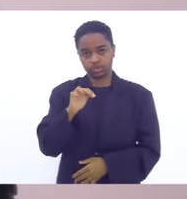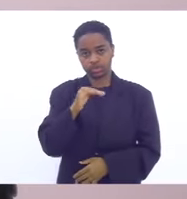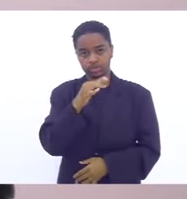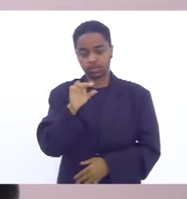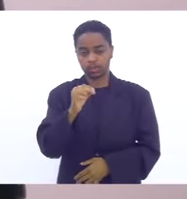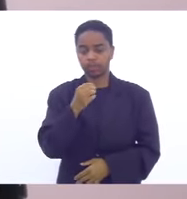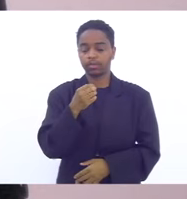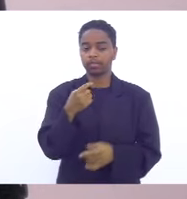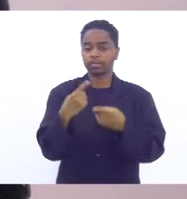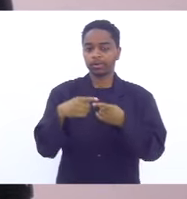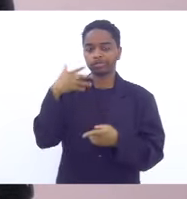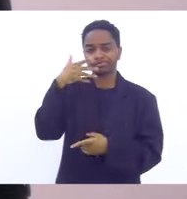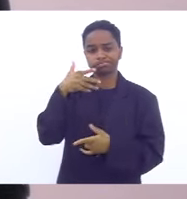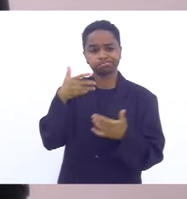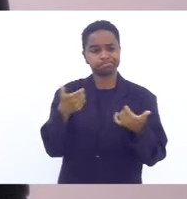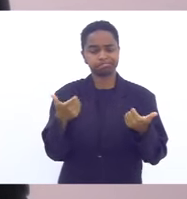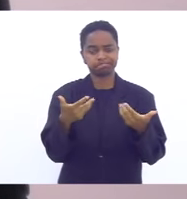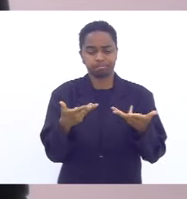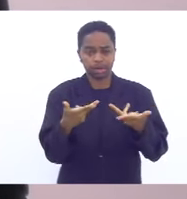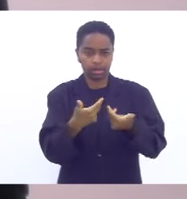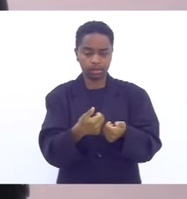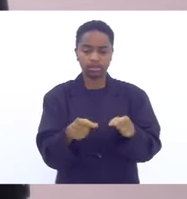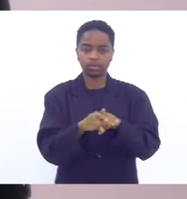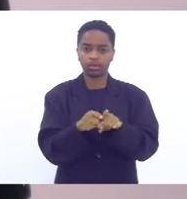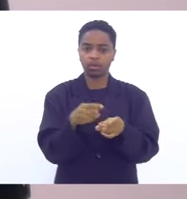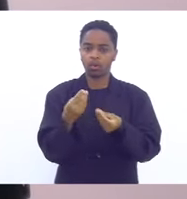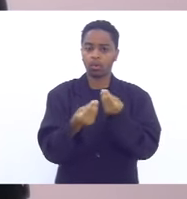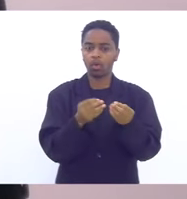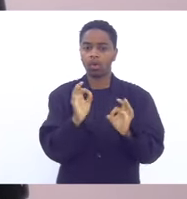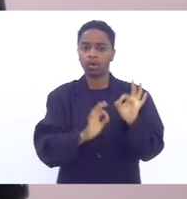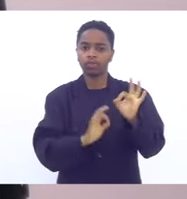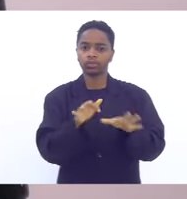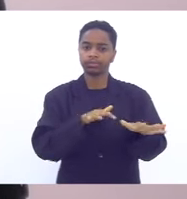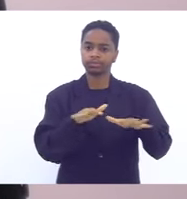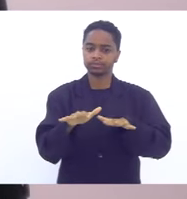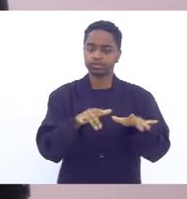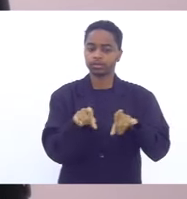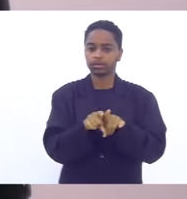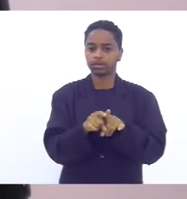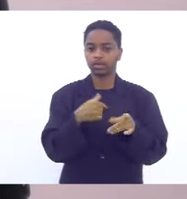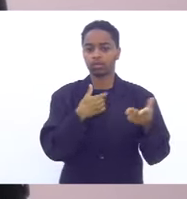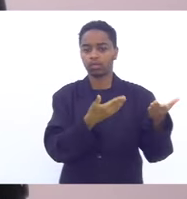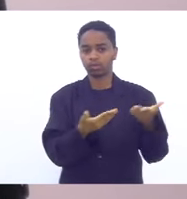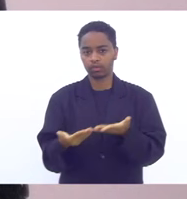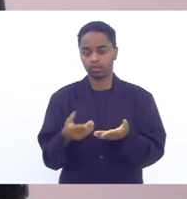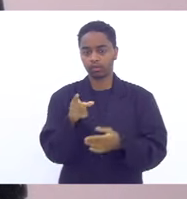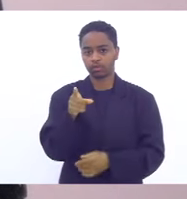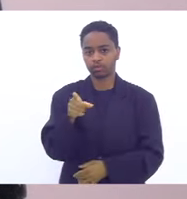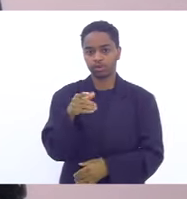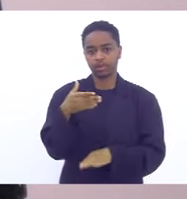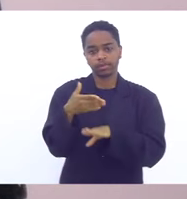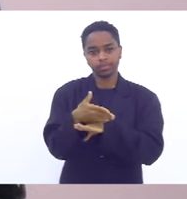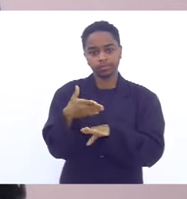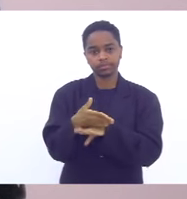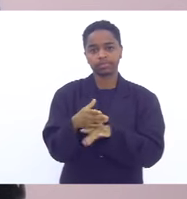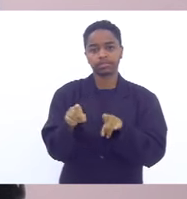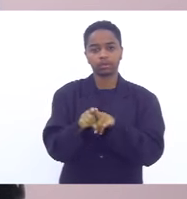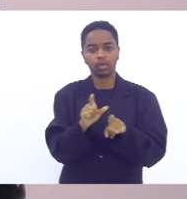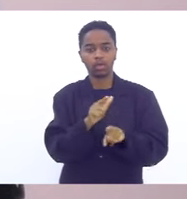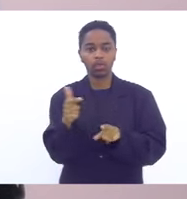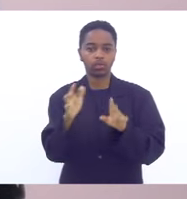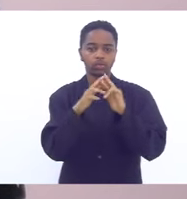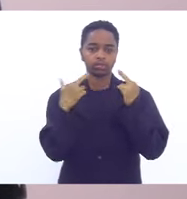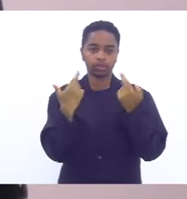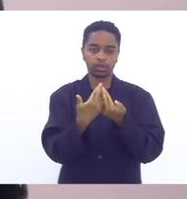fala absolutamente lúcida e pela mobilização. Convidar Vossa Excelência para que participe das próximas sessões